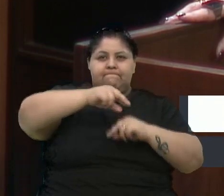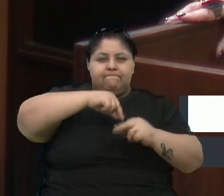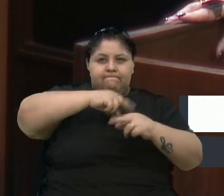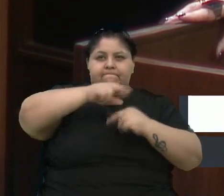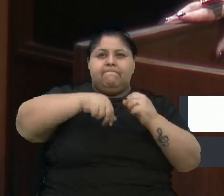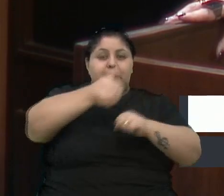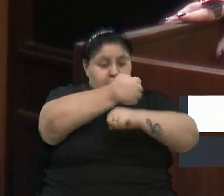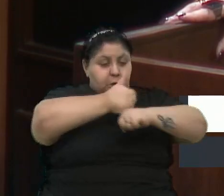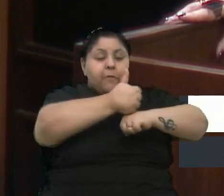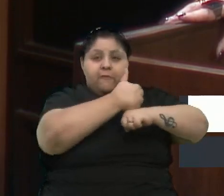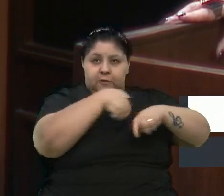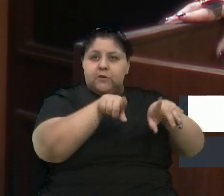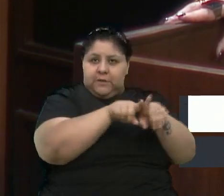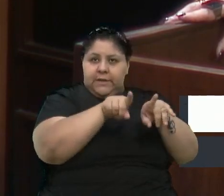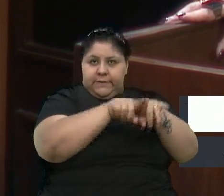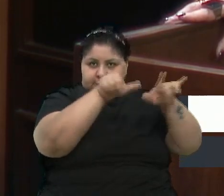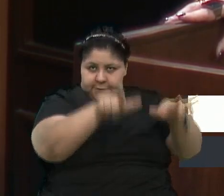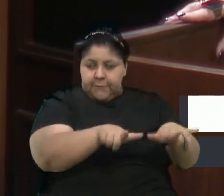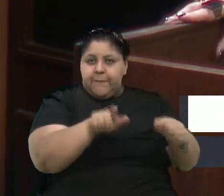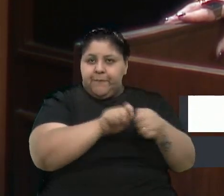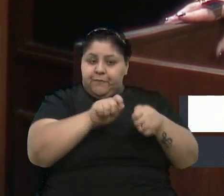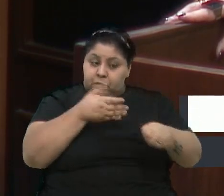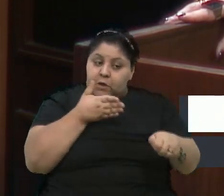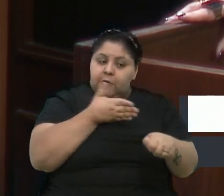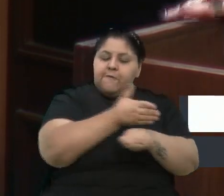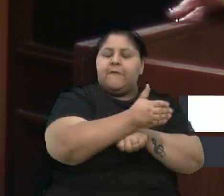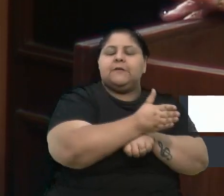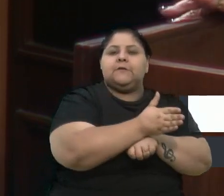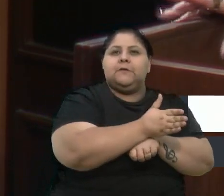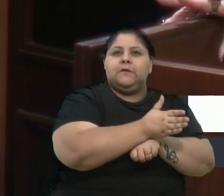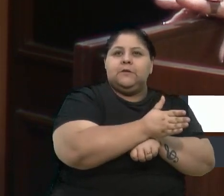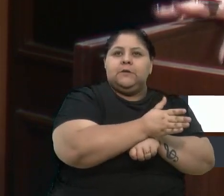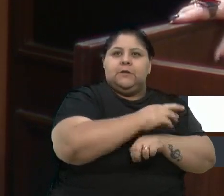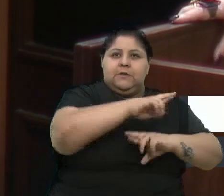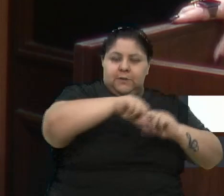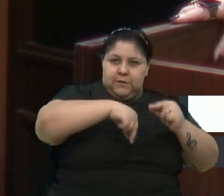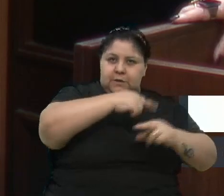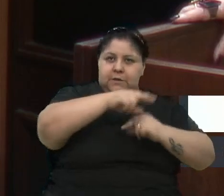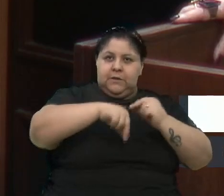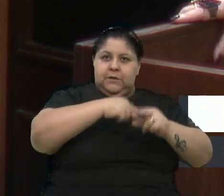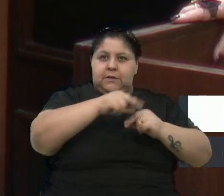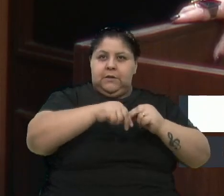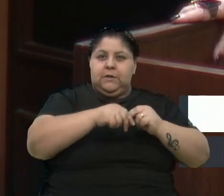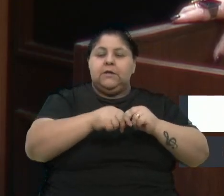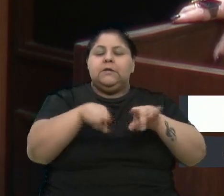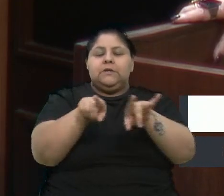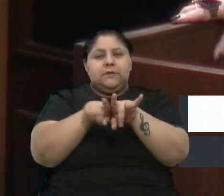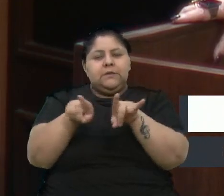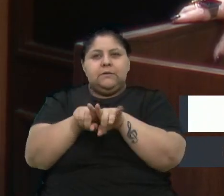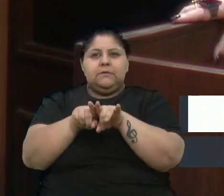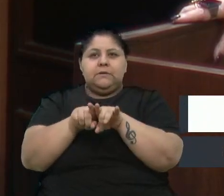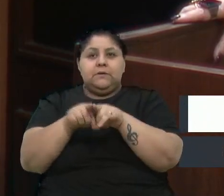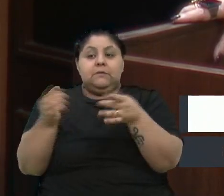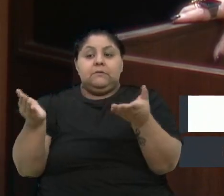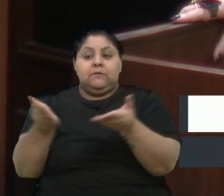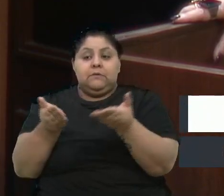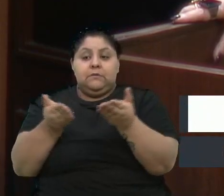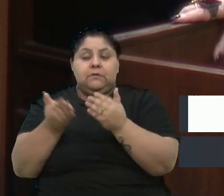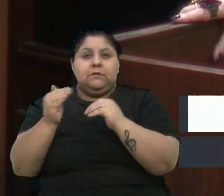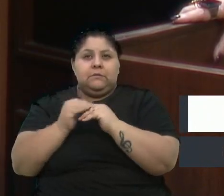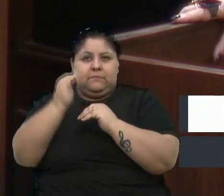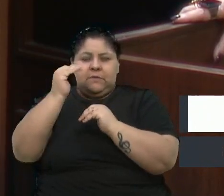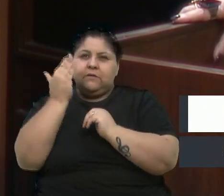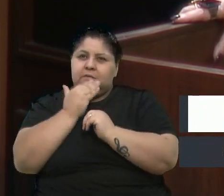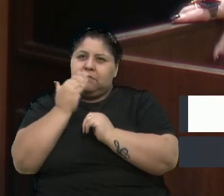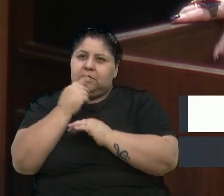de lixo, que faz parte, né, de resíduos da economia solidária. Além disso, agora, mais recentemente,